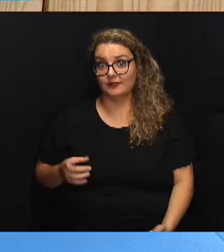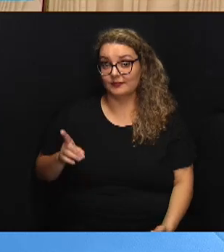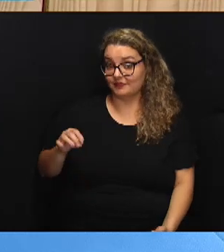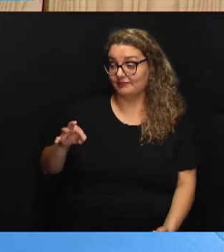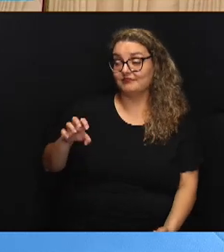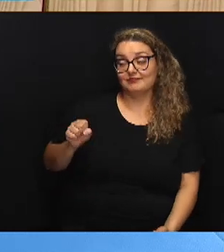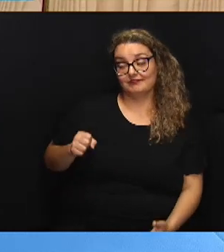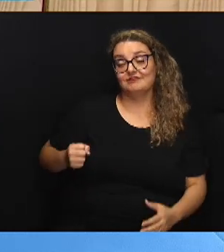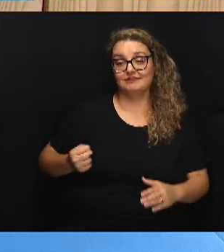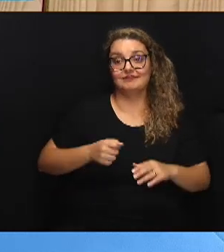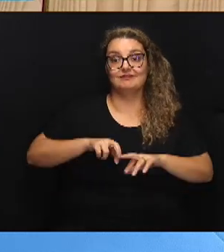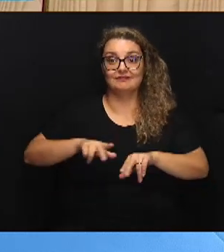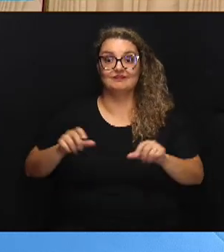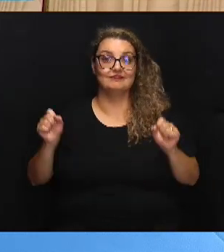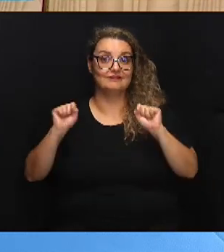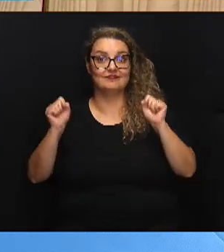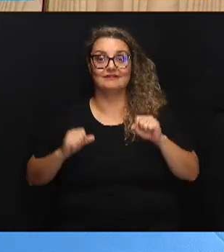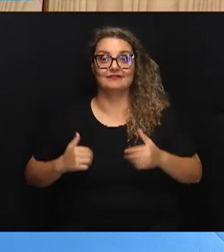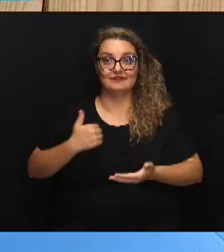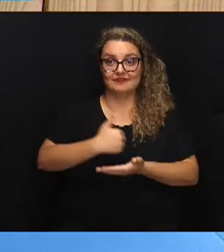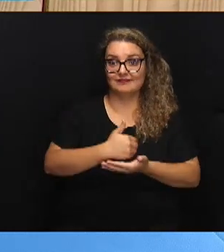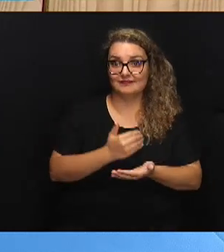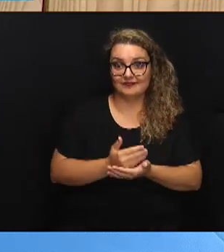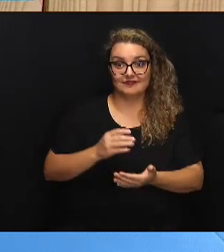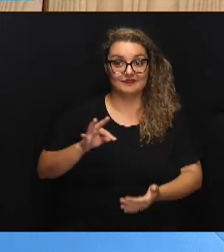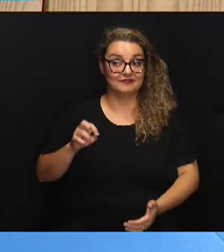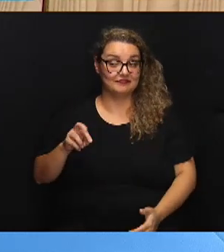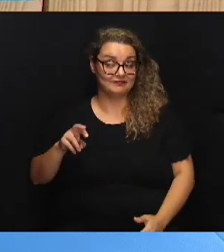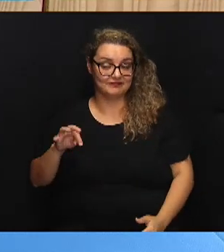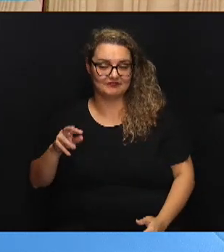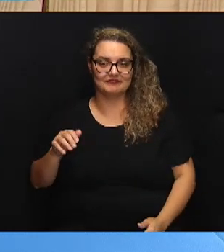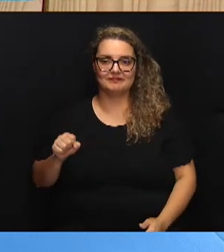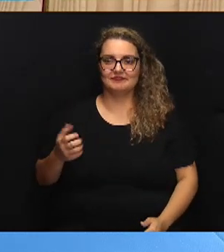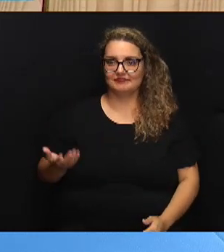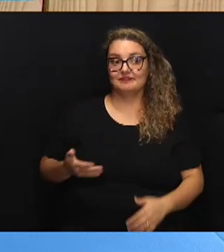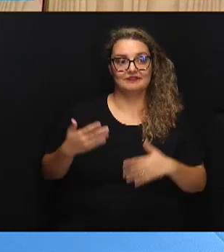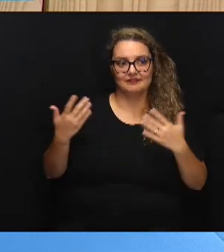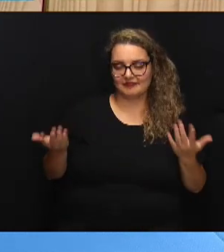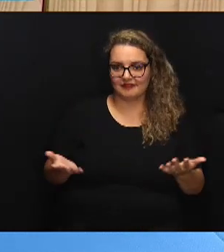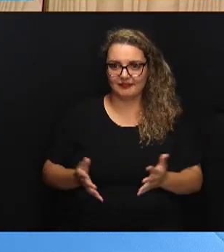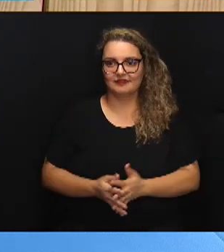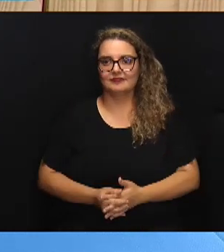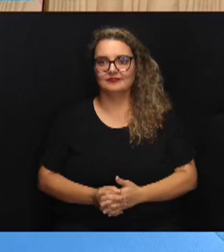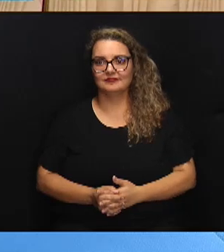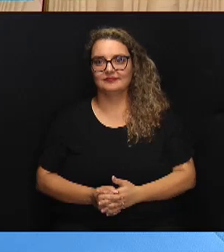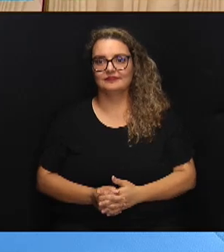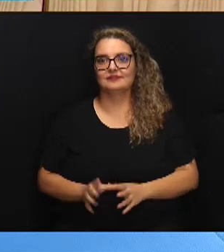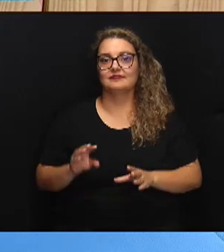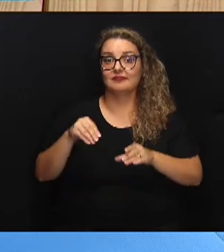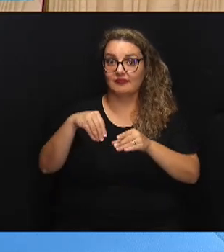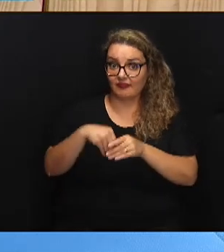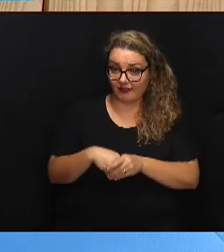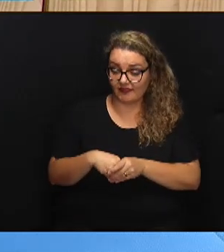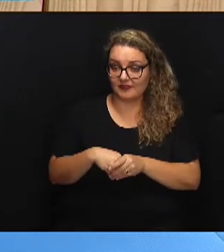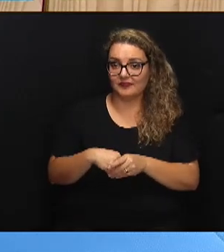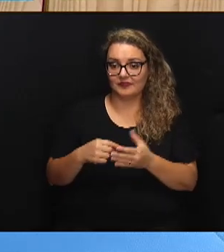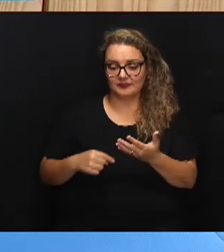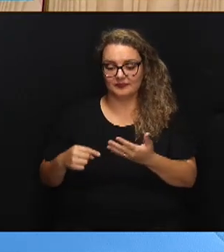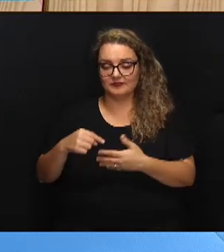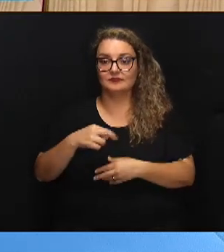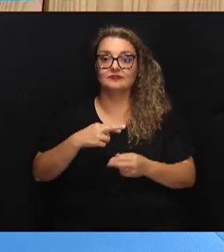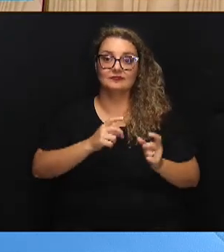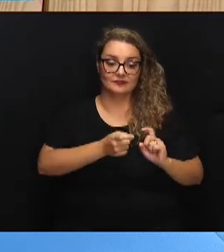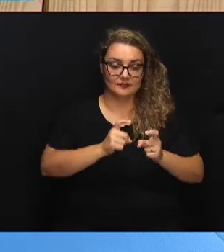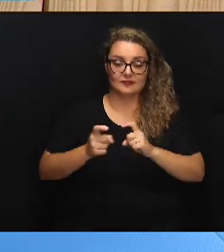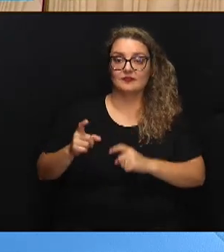e elas amam fazer bolos, tortas, enfim. Então, dentro dessas reuniões que